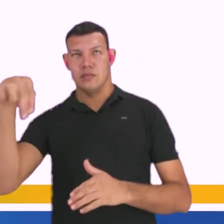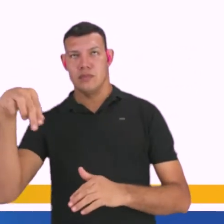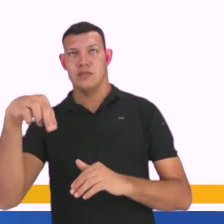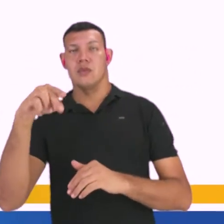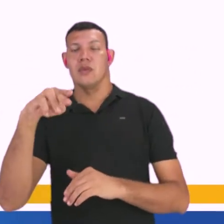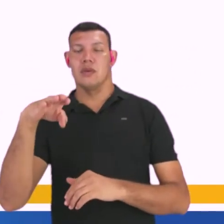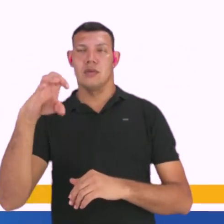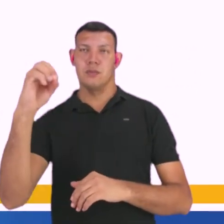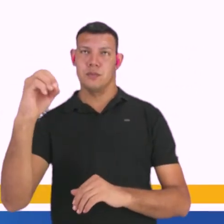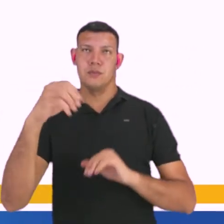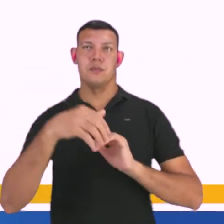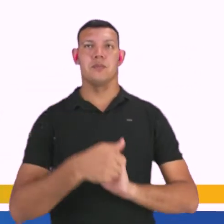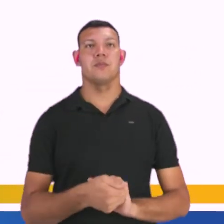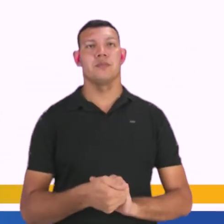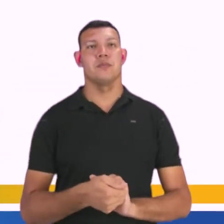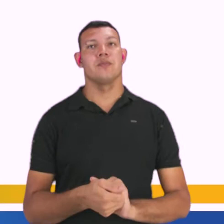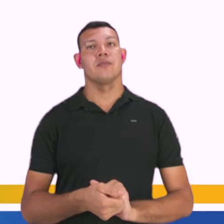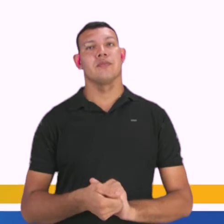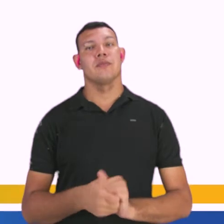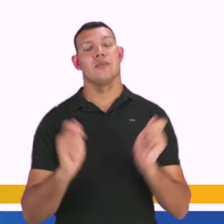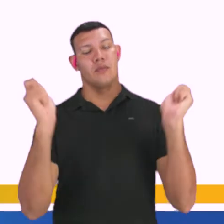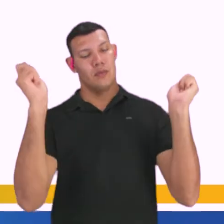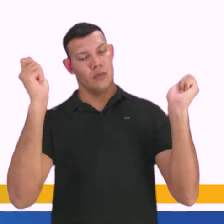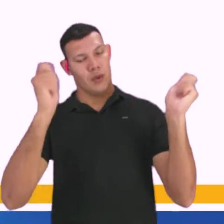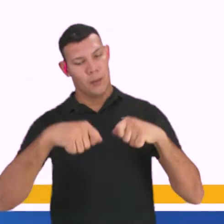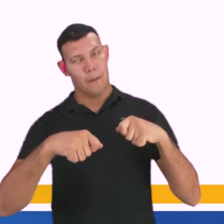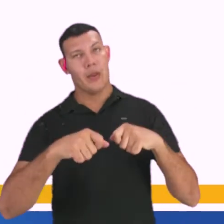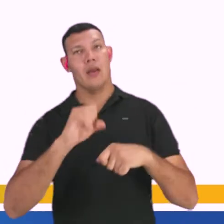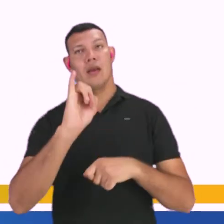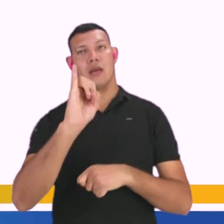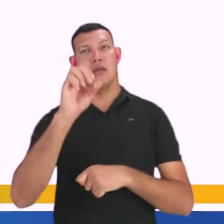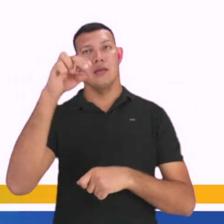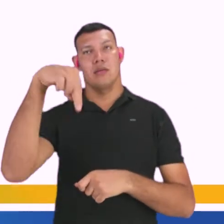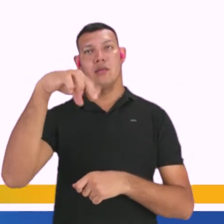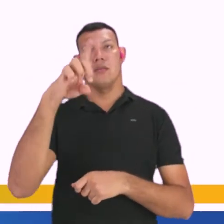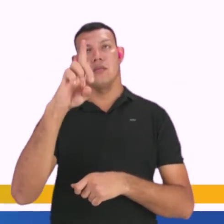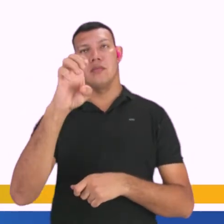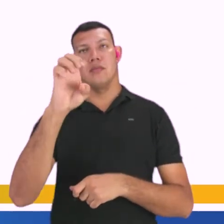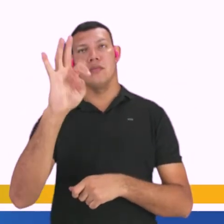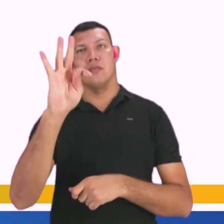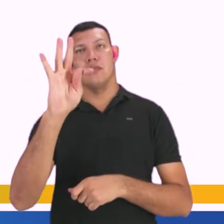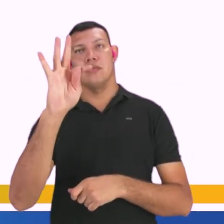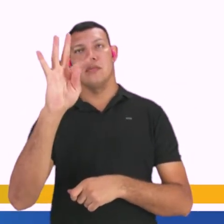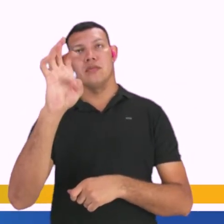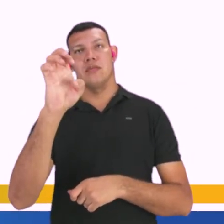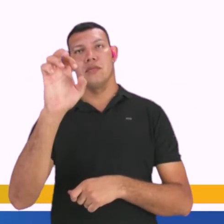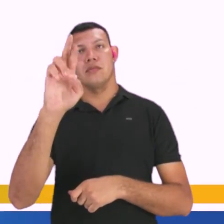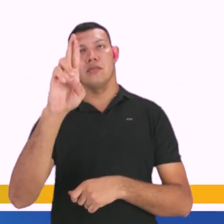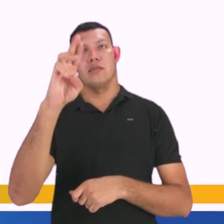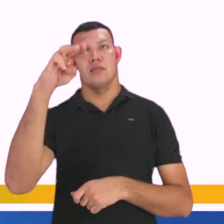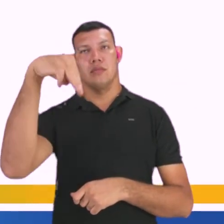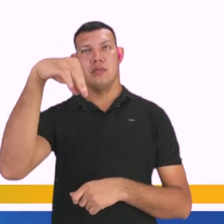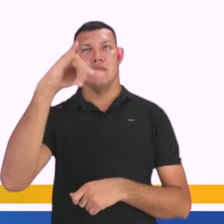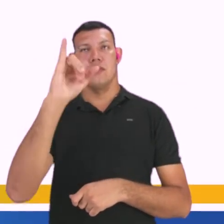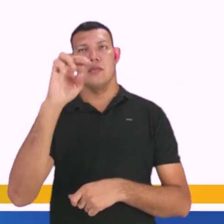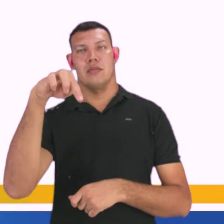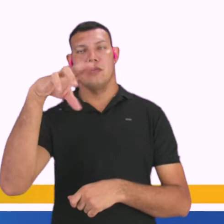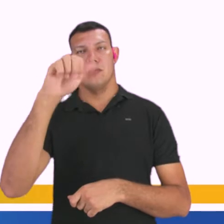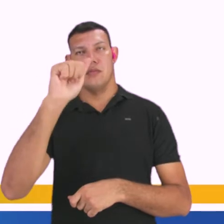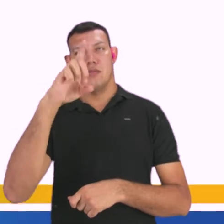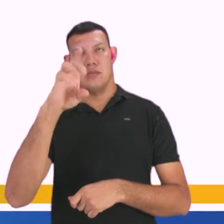igualdade sendo igual a zero então o sistema é possível e indeterminado tudo bem